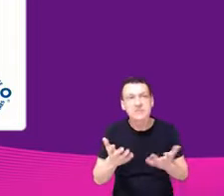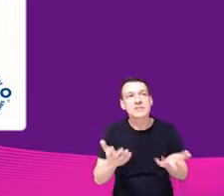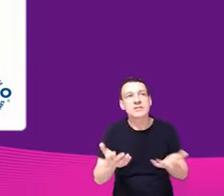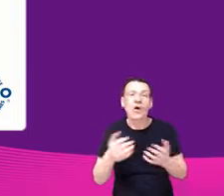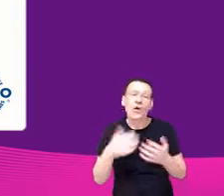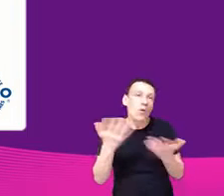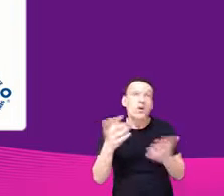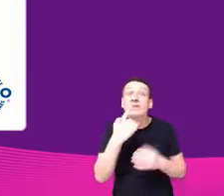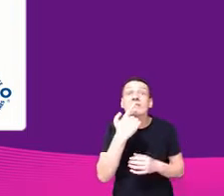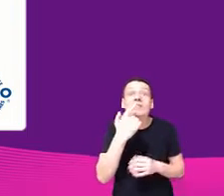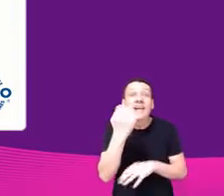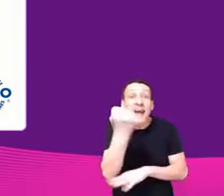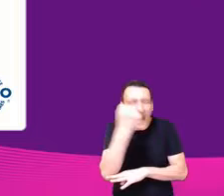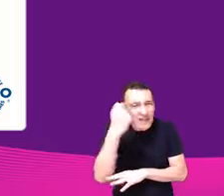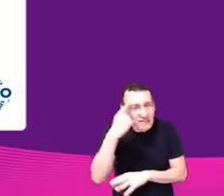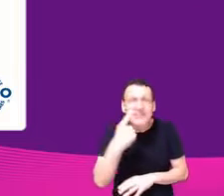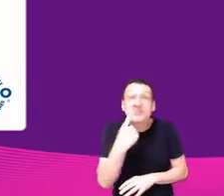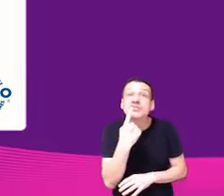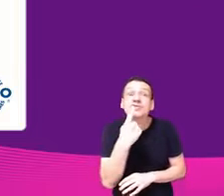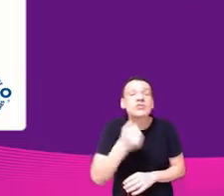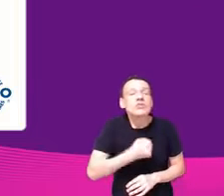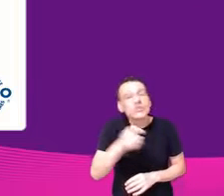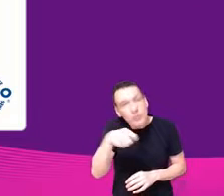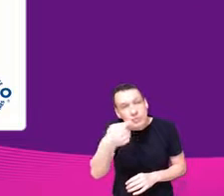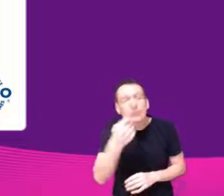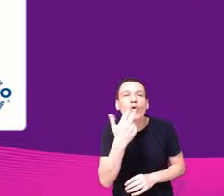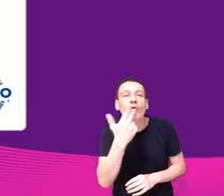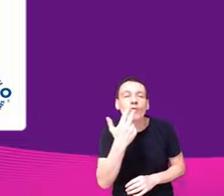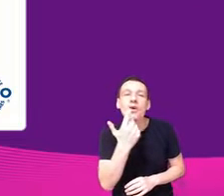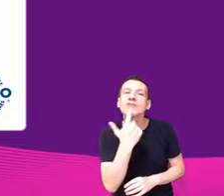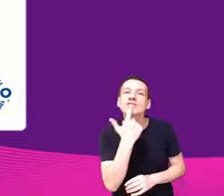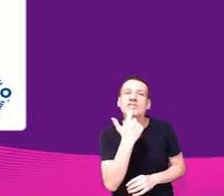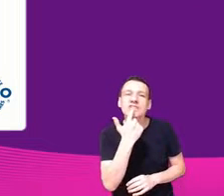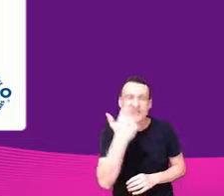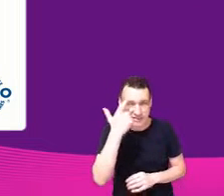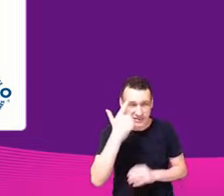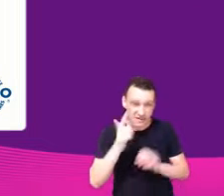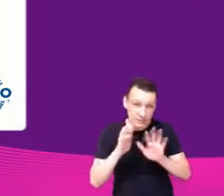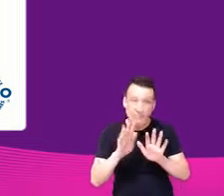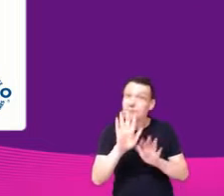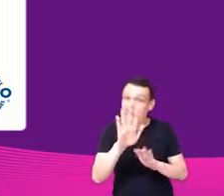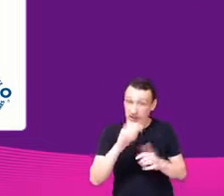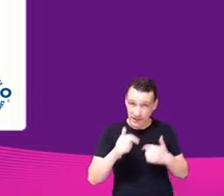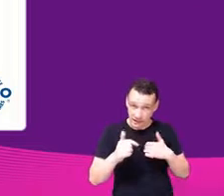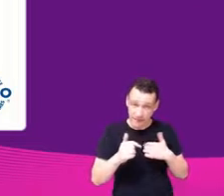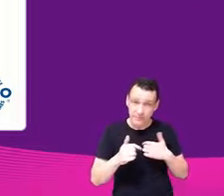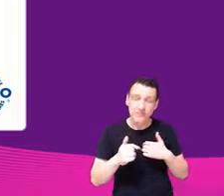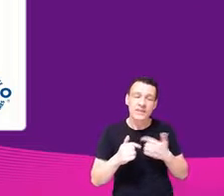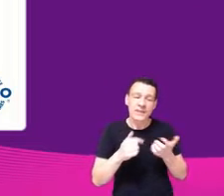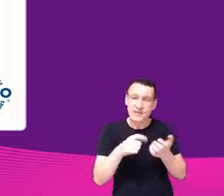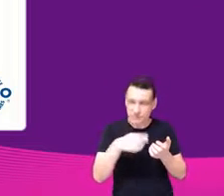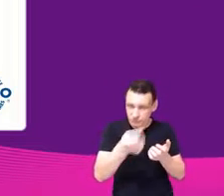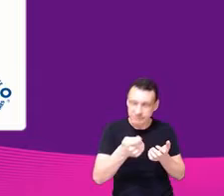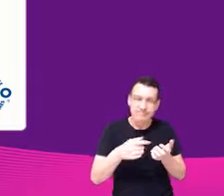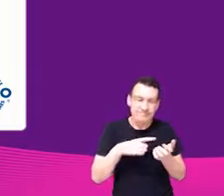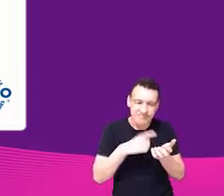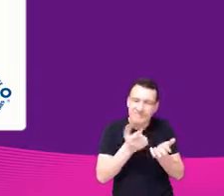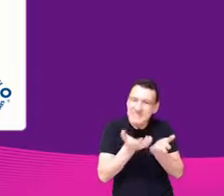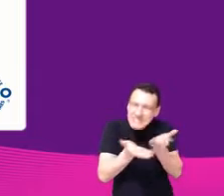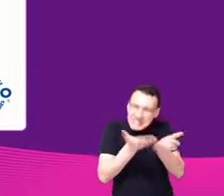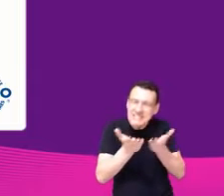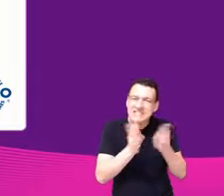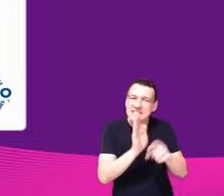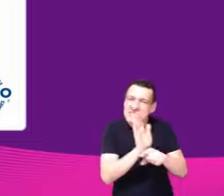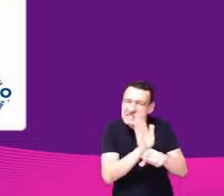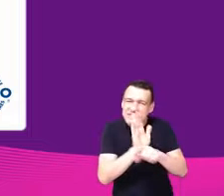risco, e que ele consegue reduzir o risco implementando aquelas medidas baseadas em evidência, ele recebe o dobro